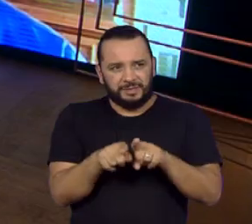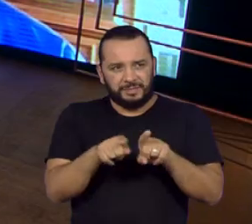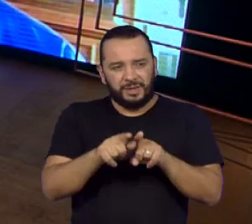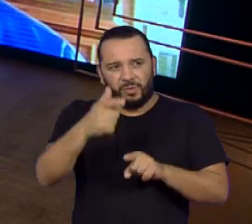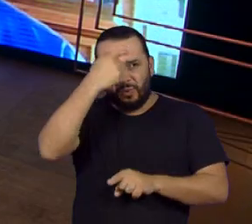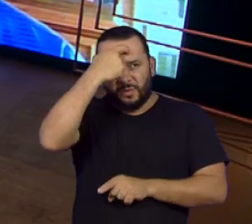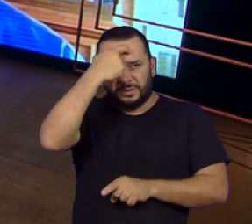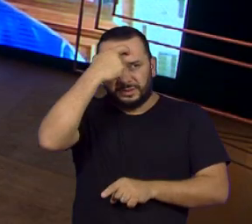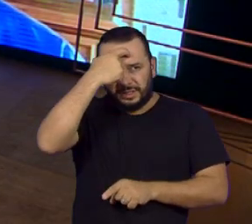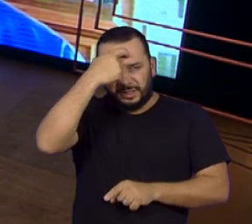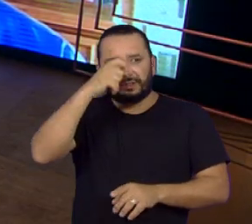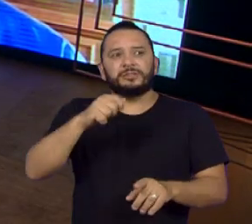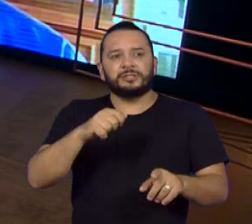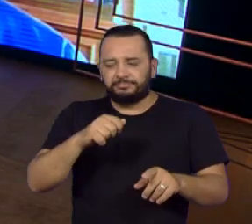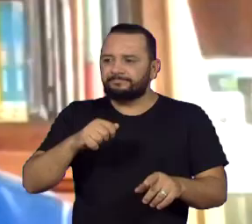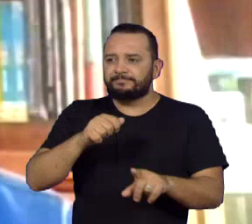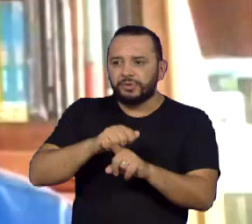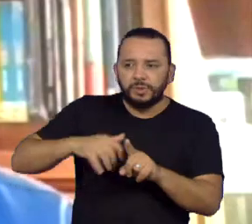consciência social, né?